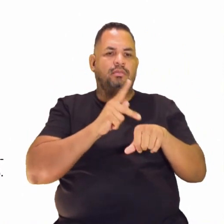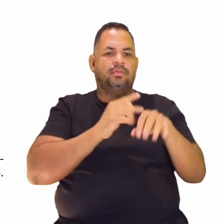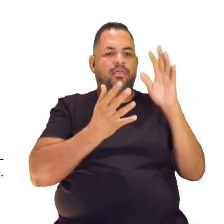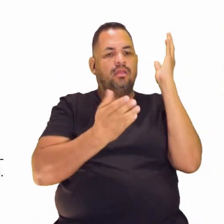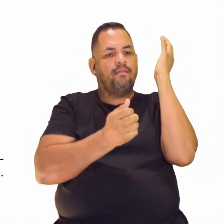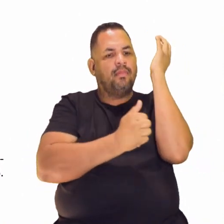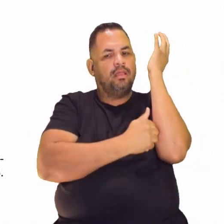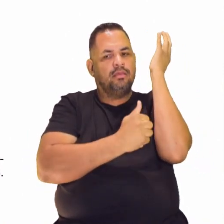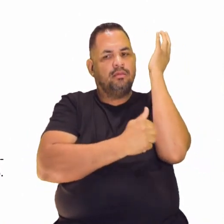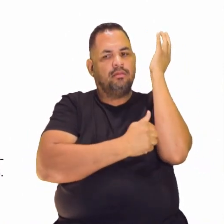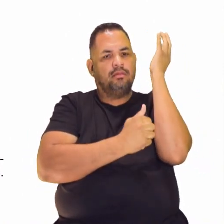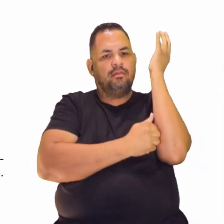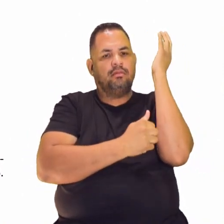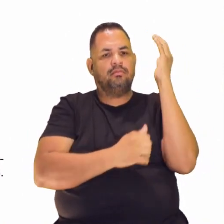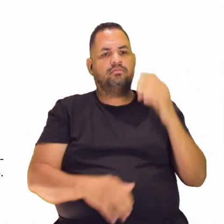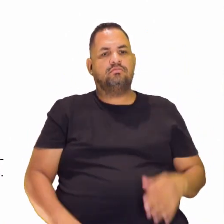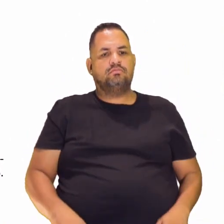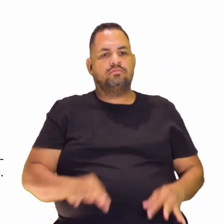em madeira,